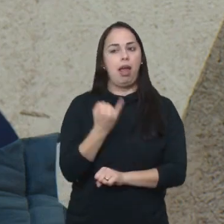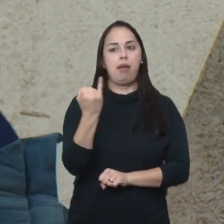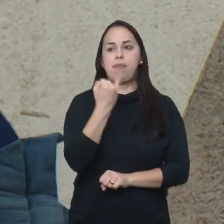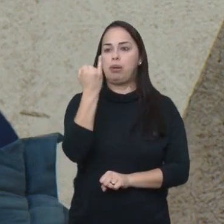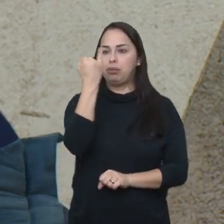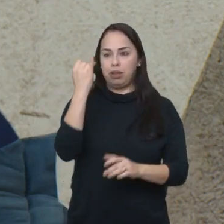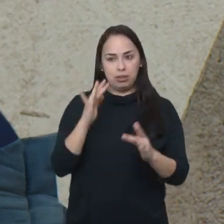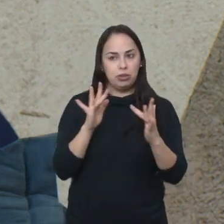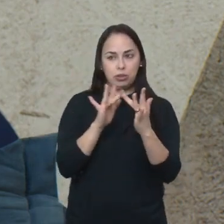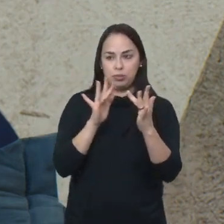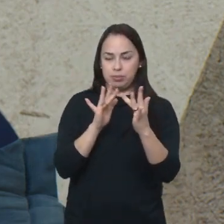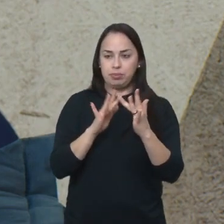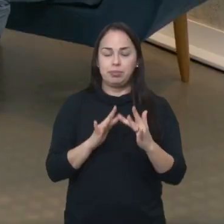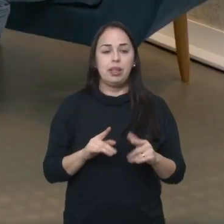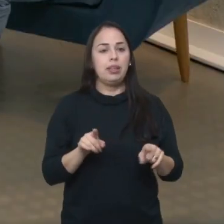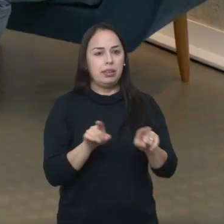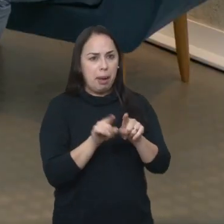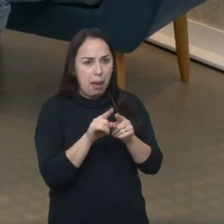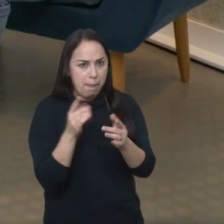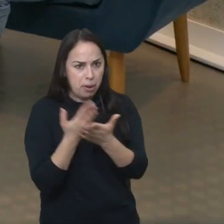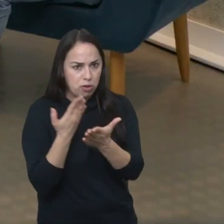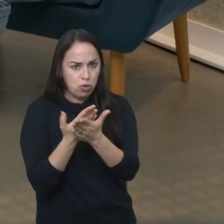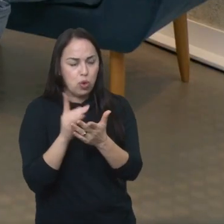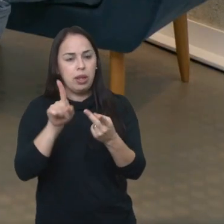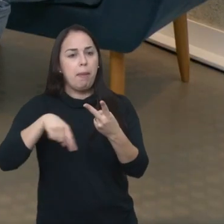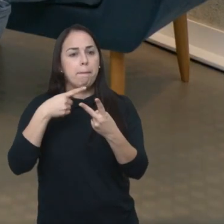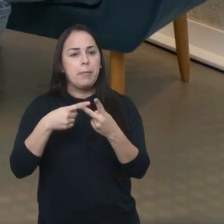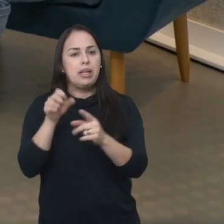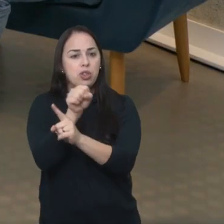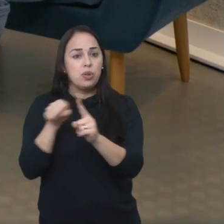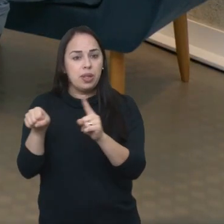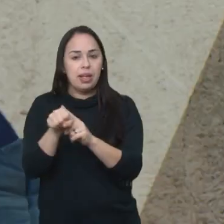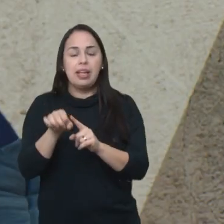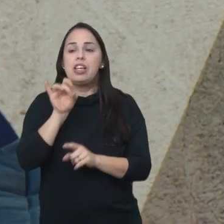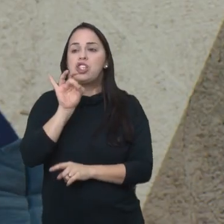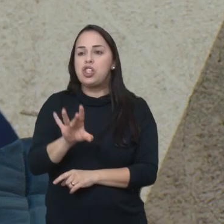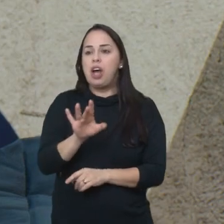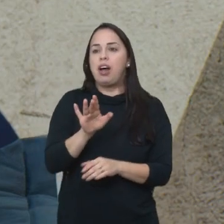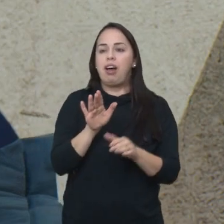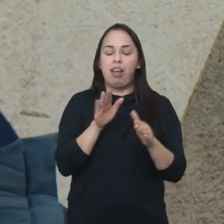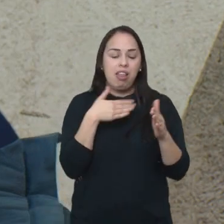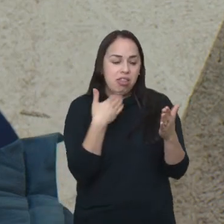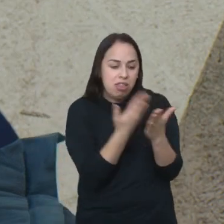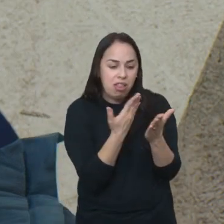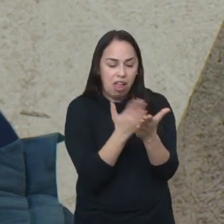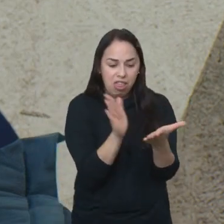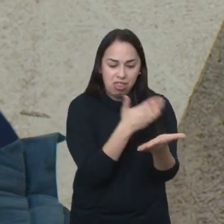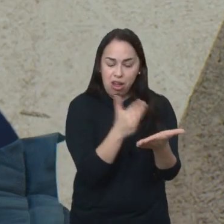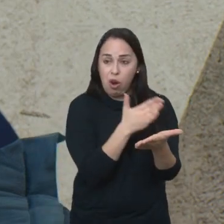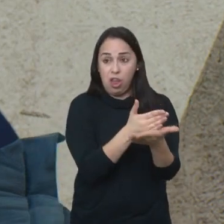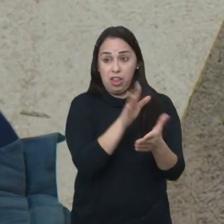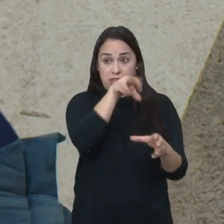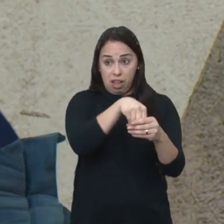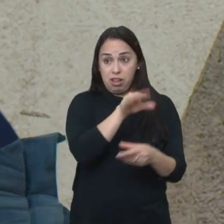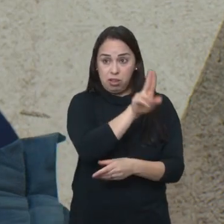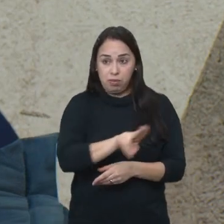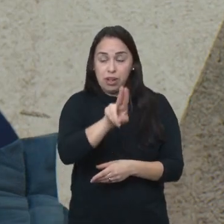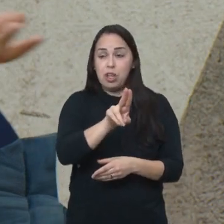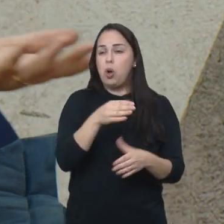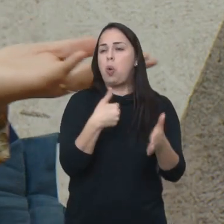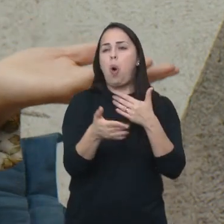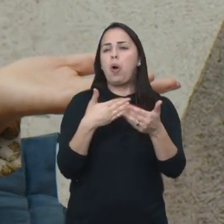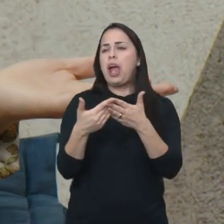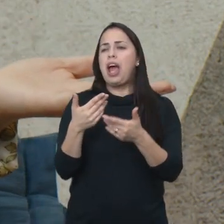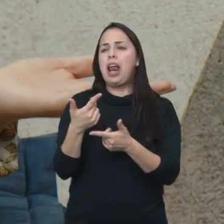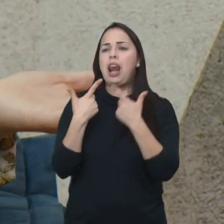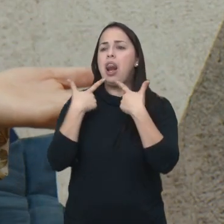é fundamental. Para além do estudo, também o social com as pessoas. Porque se você estiver só ali nos livros e na universidade, assim como